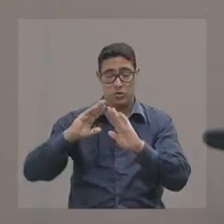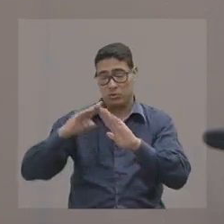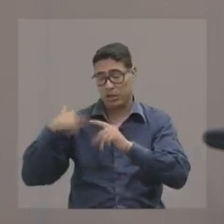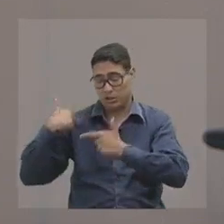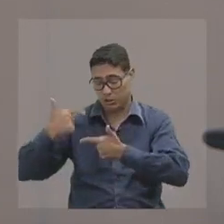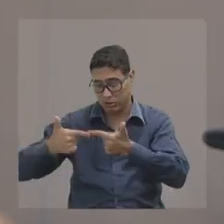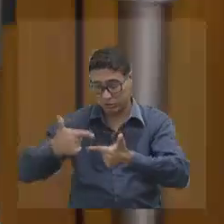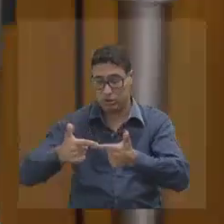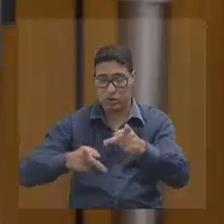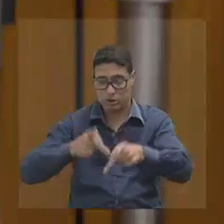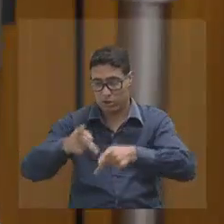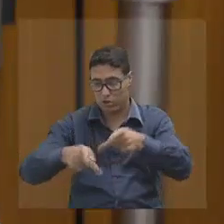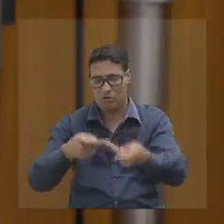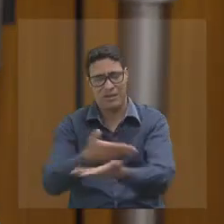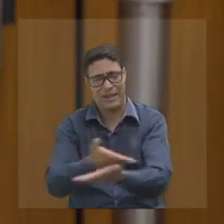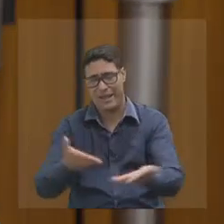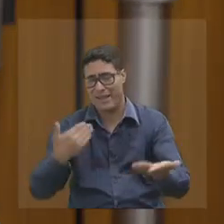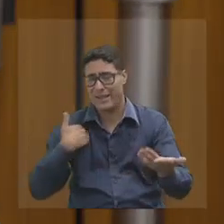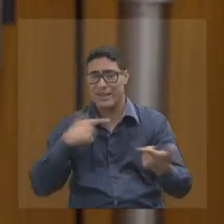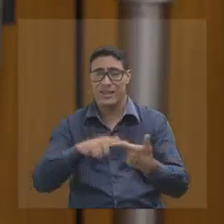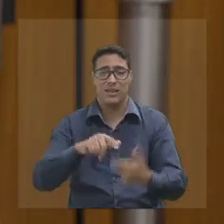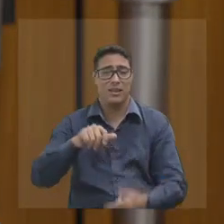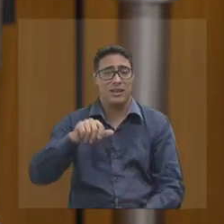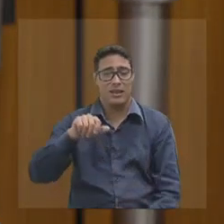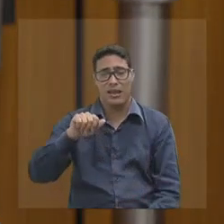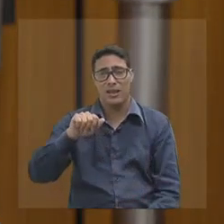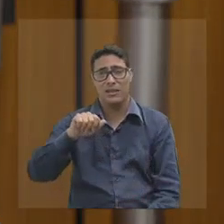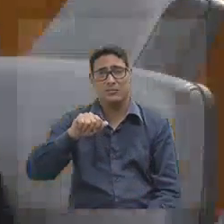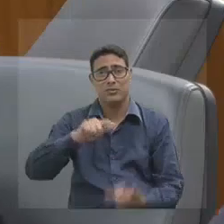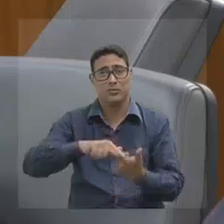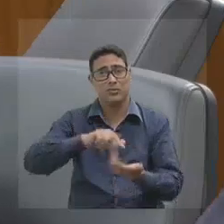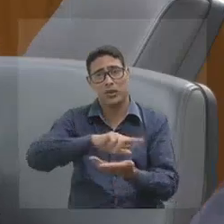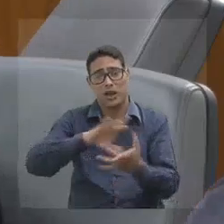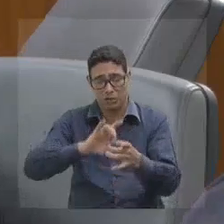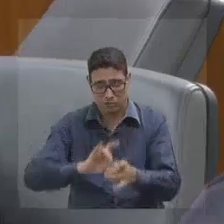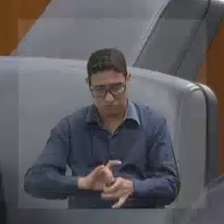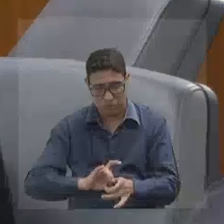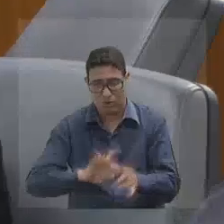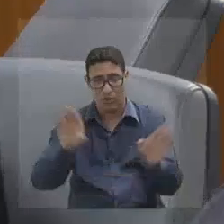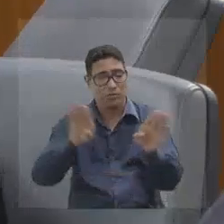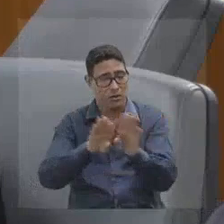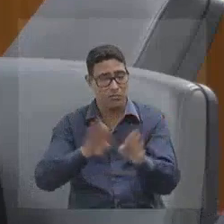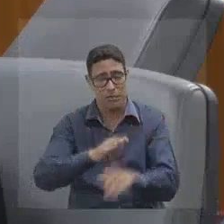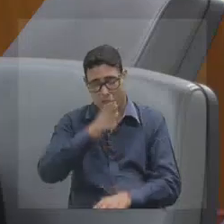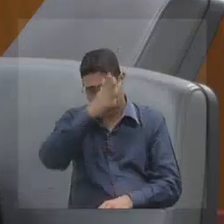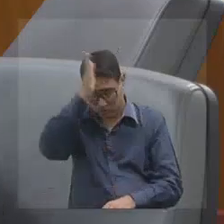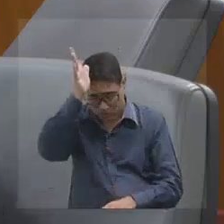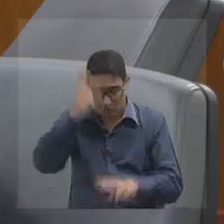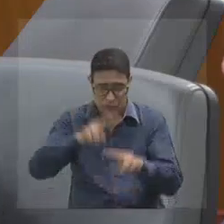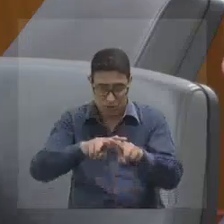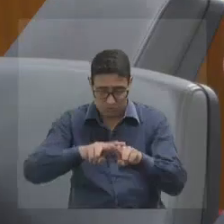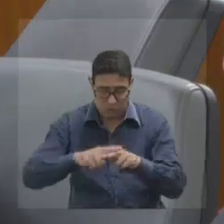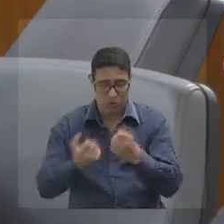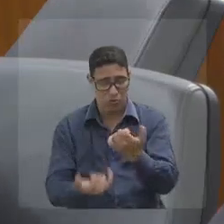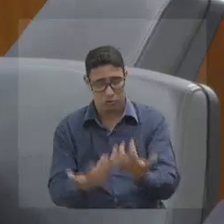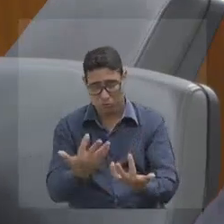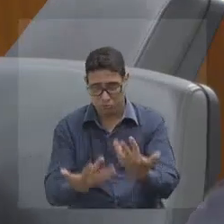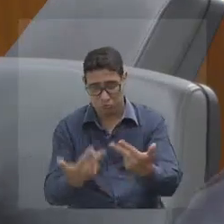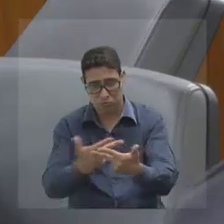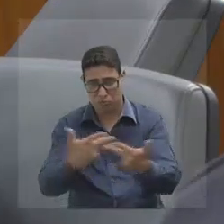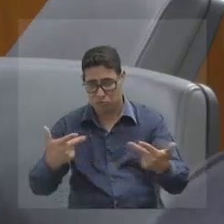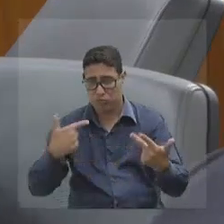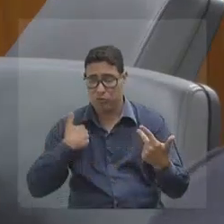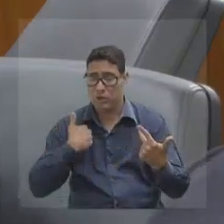tradicionais né sobre avcb que autorização corpo de bombeiro da em relação a incêndios que eles entram de fato